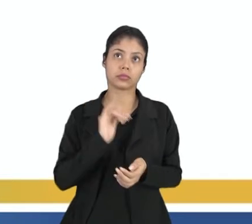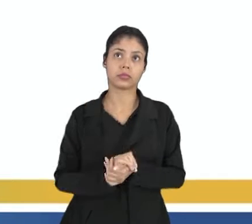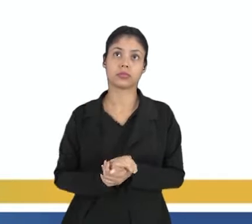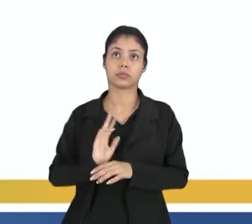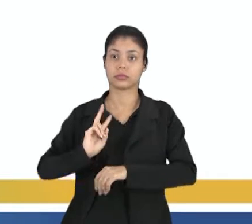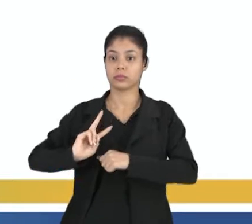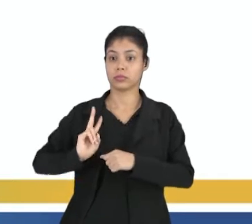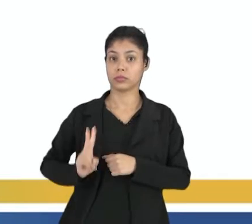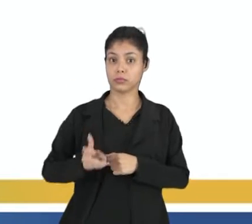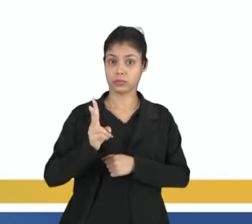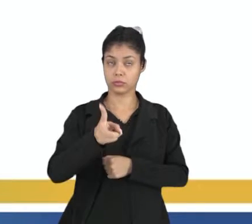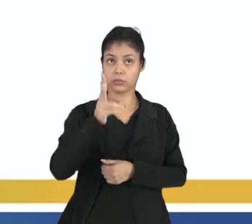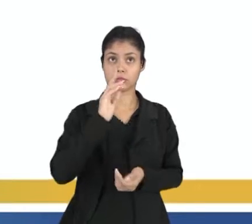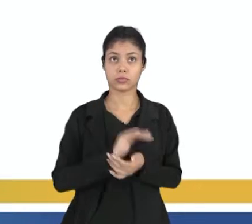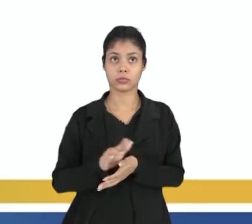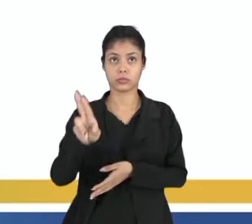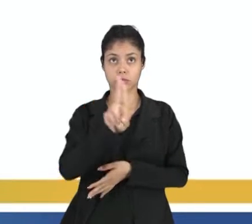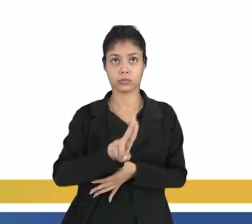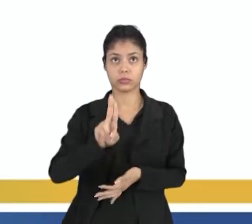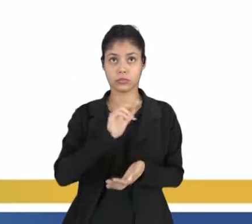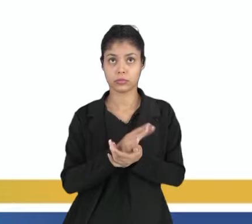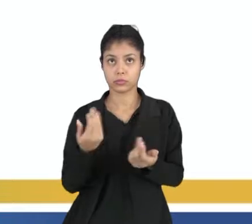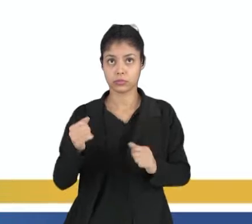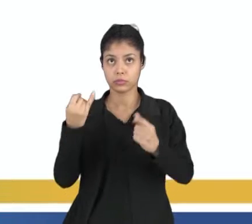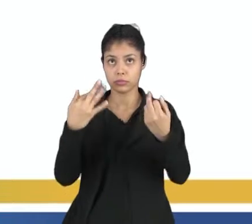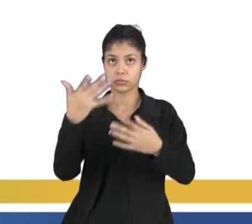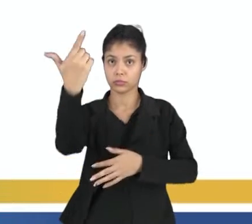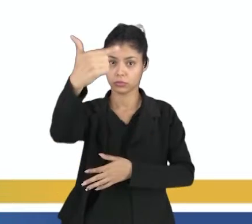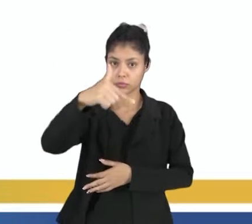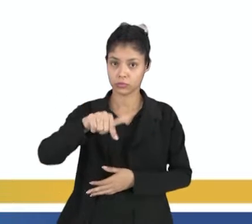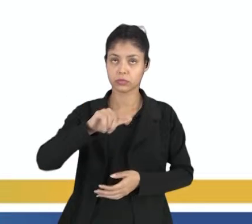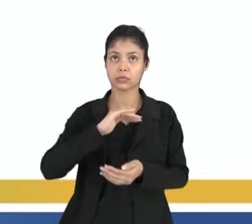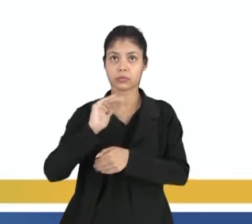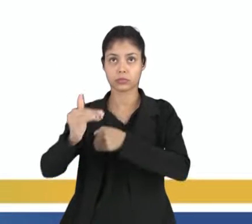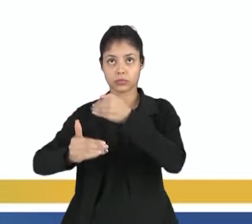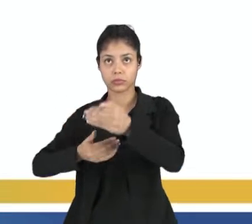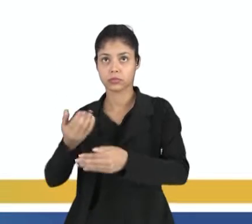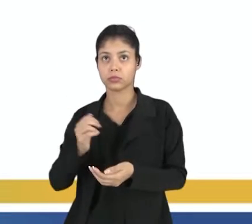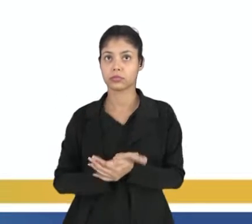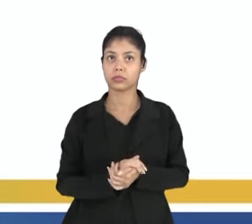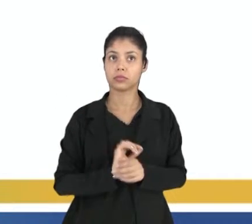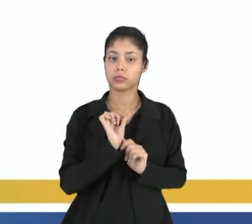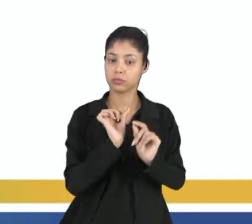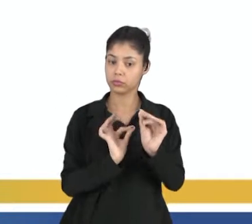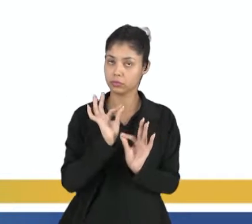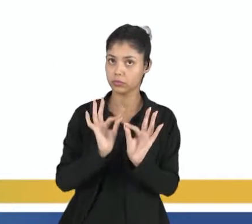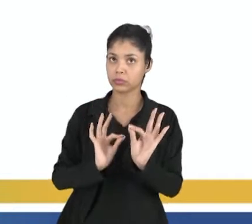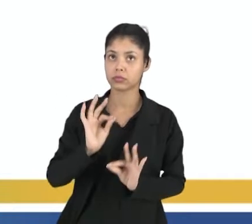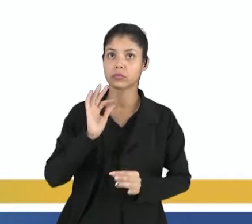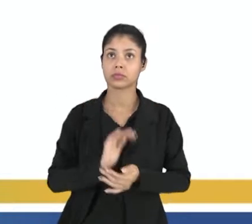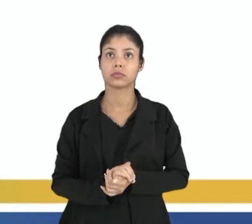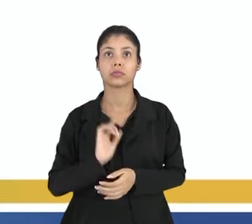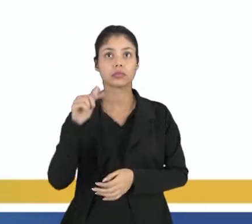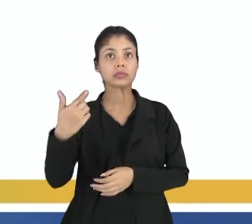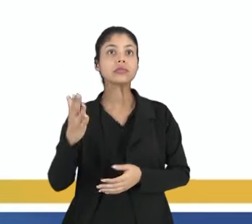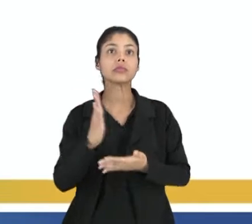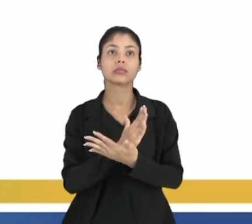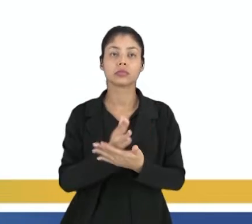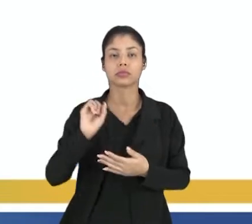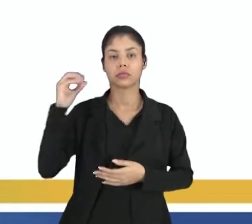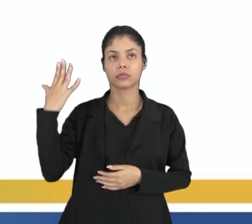específicos, são frequentemente utilizados quando é necessário explicar um novo procedimento cirúrgico após